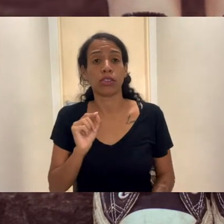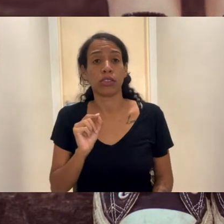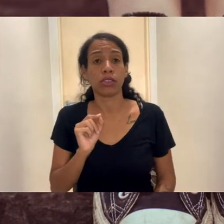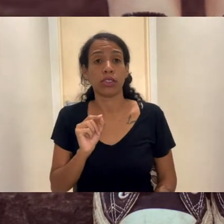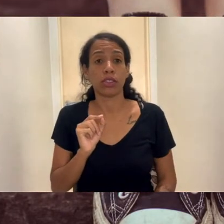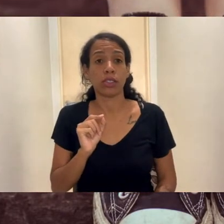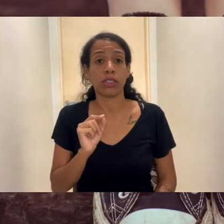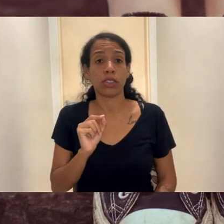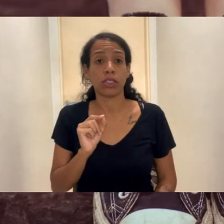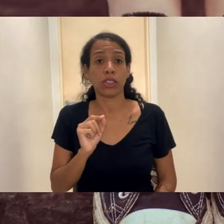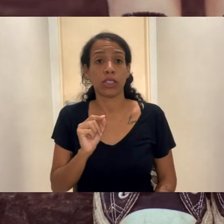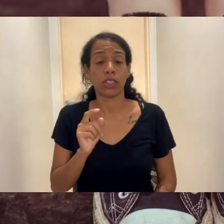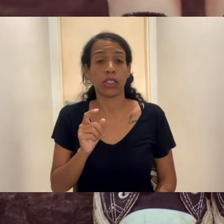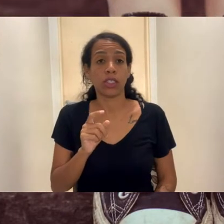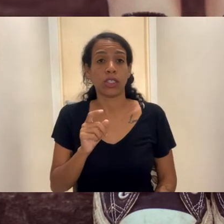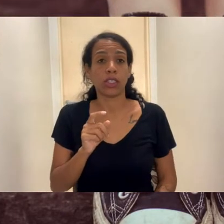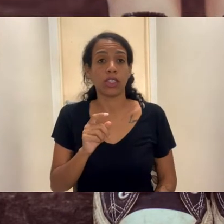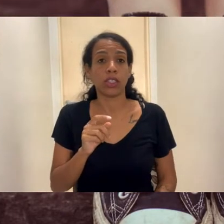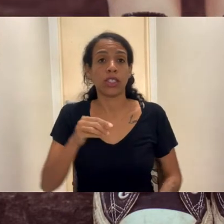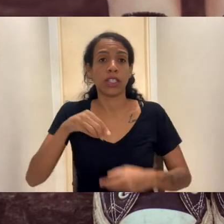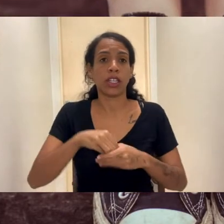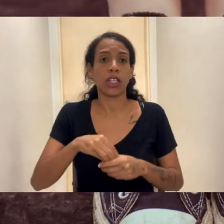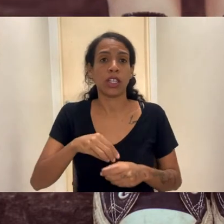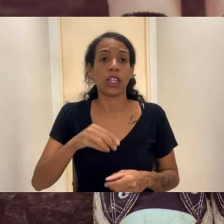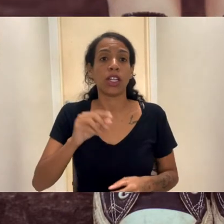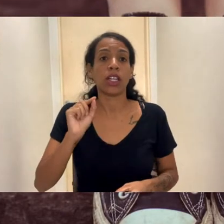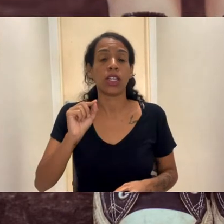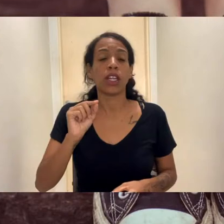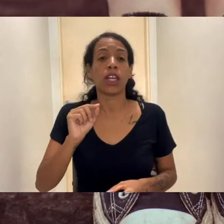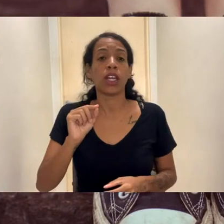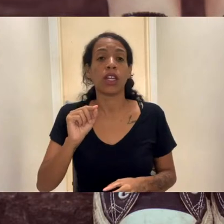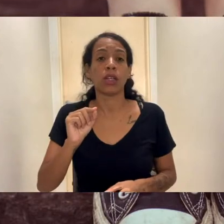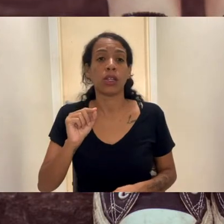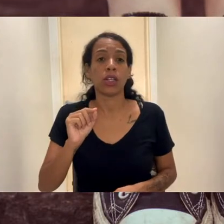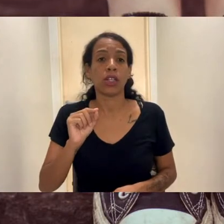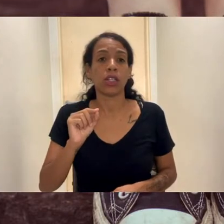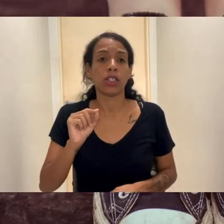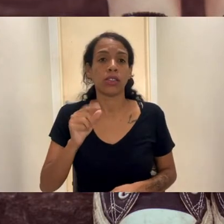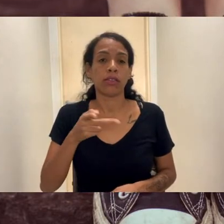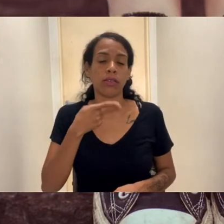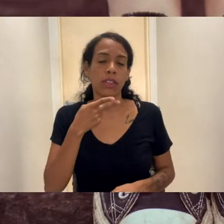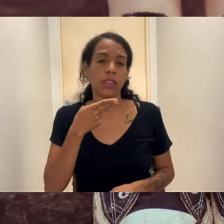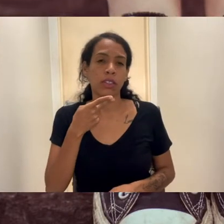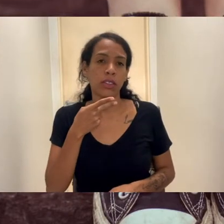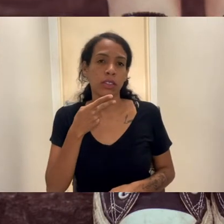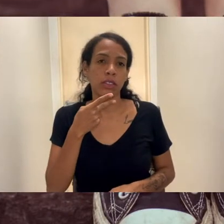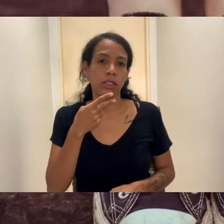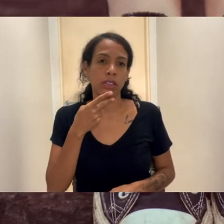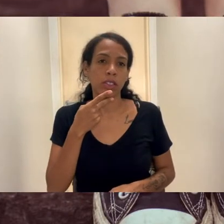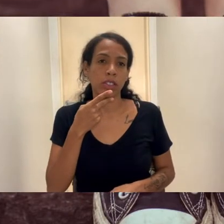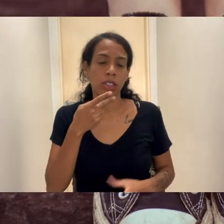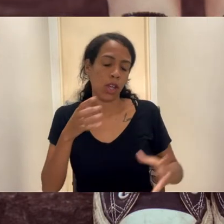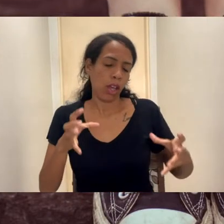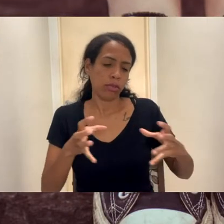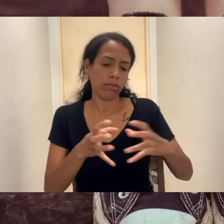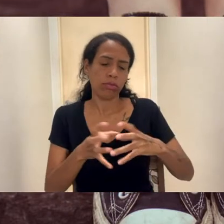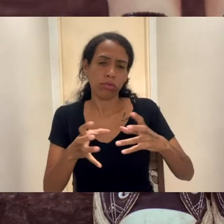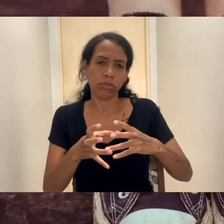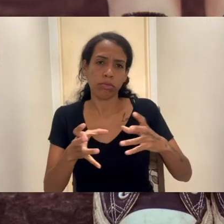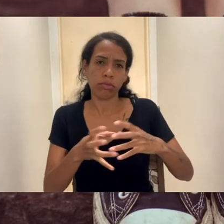No DEGASE, né, no sistema socioeducativo, a gente está lidando com um contraponto, né, de um público que está ali